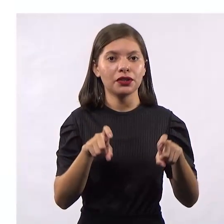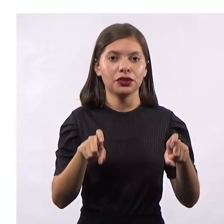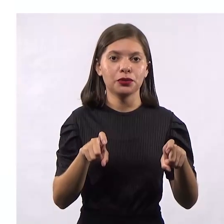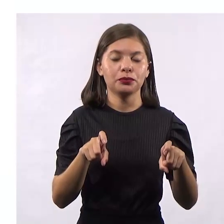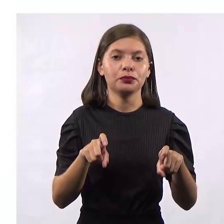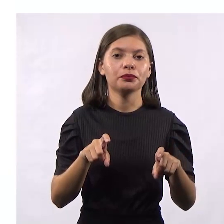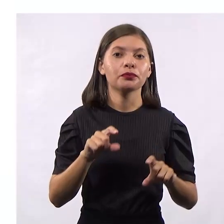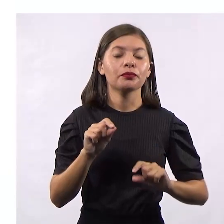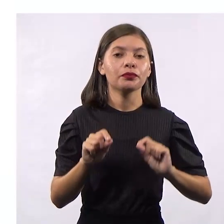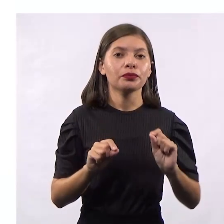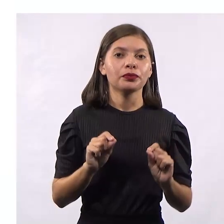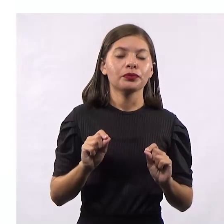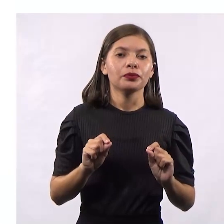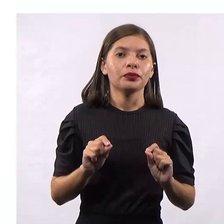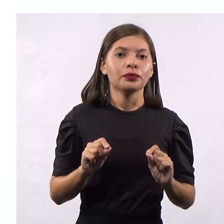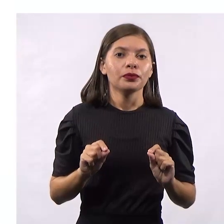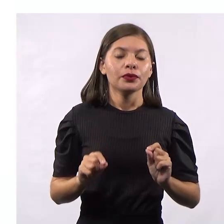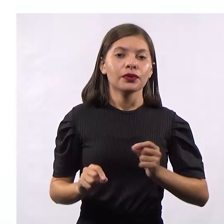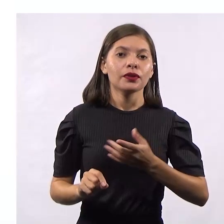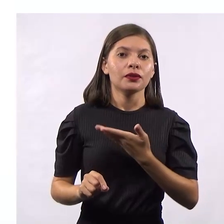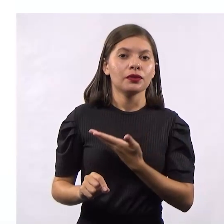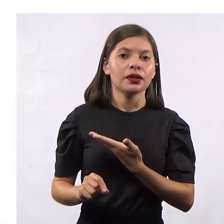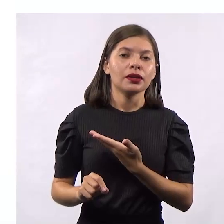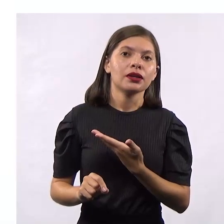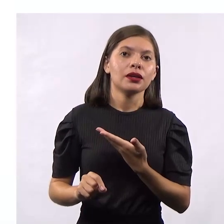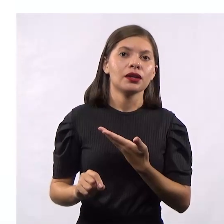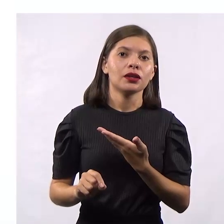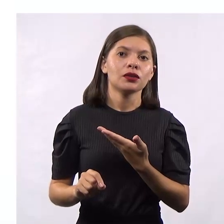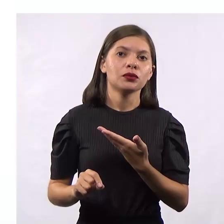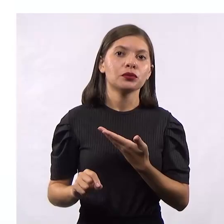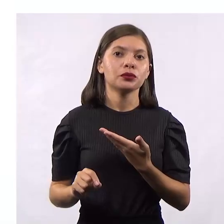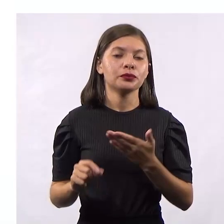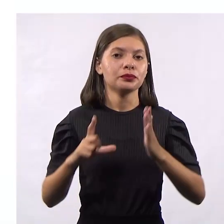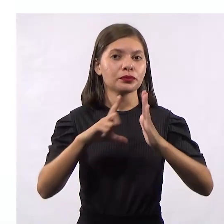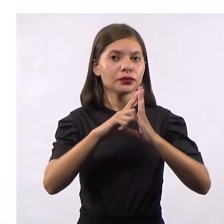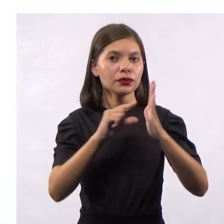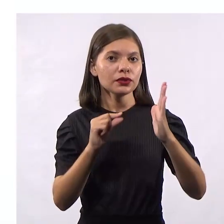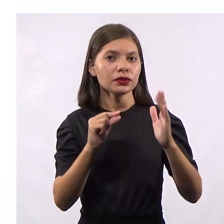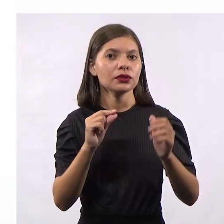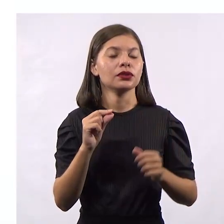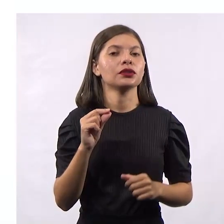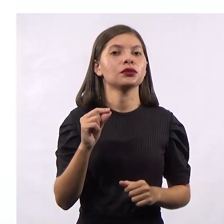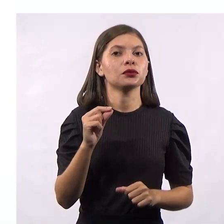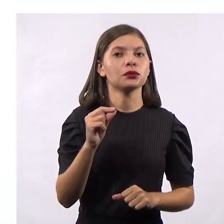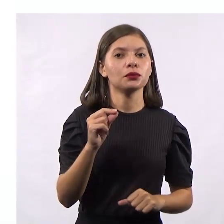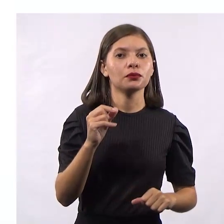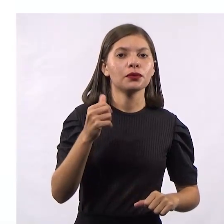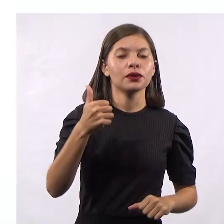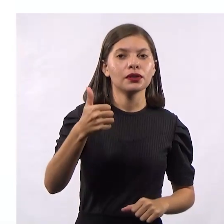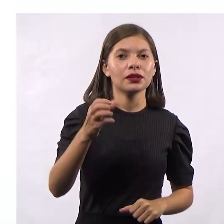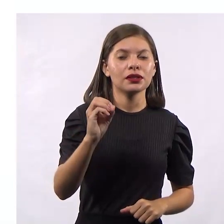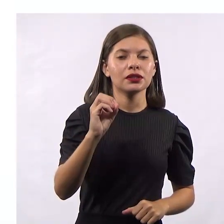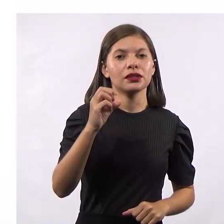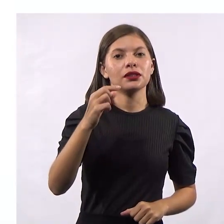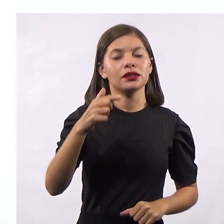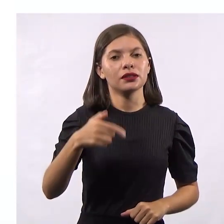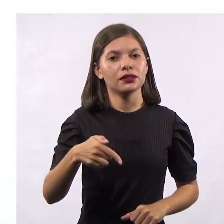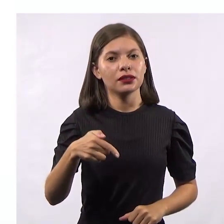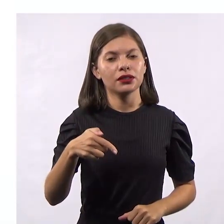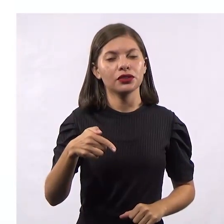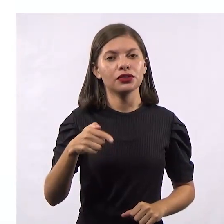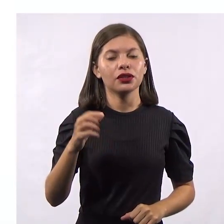bom? Então aqui, no 107, né, no próximo artigo, a nova